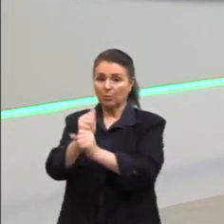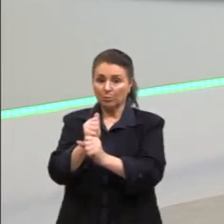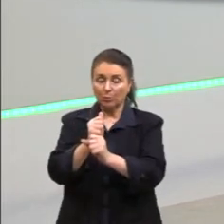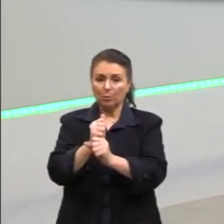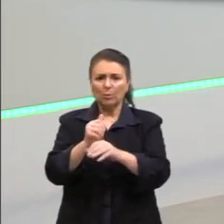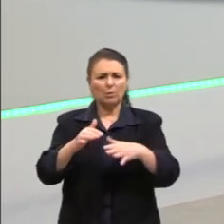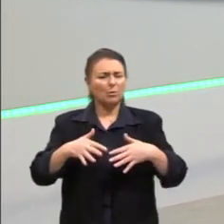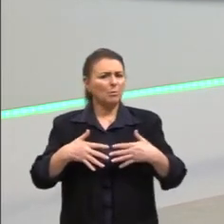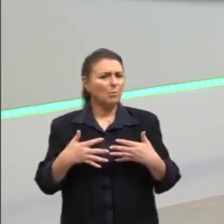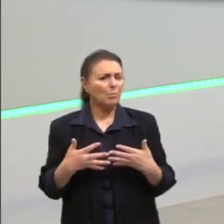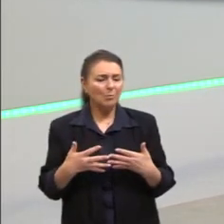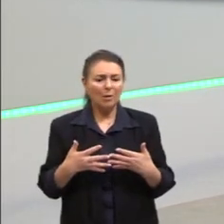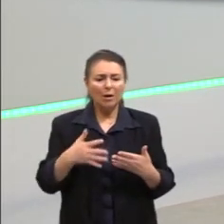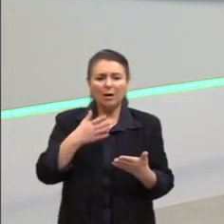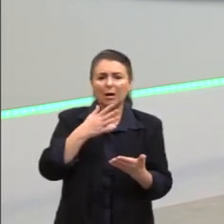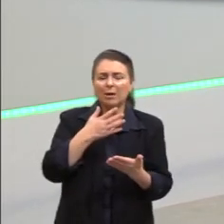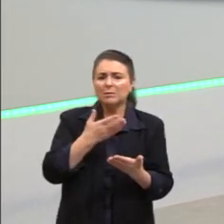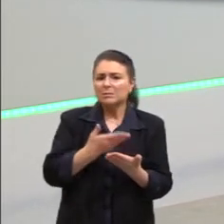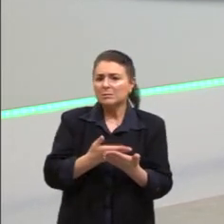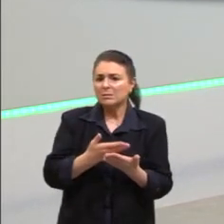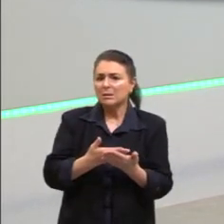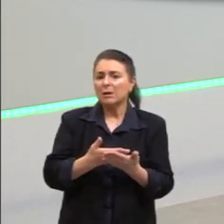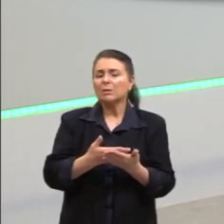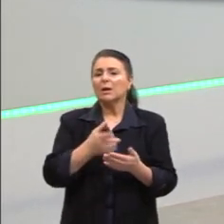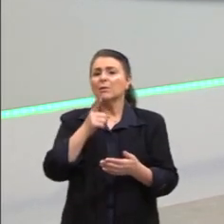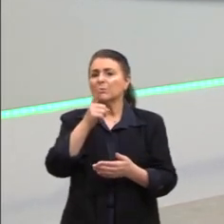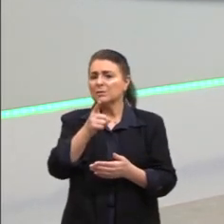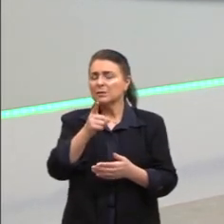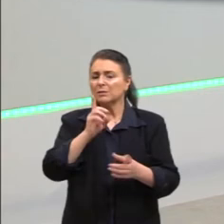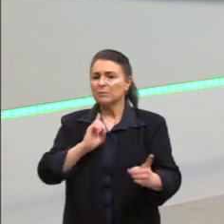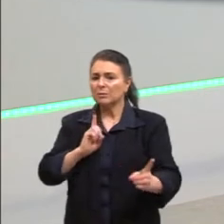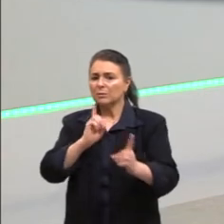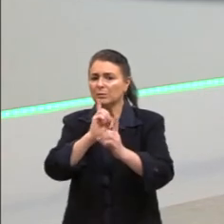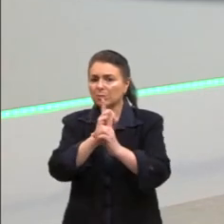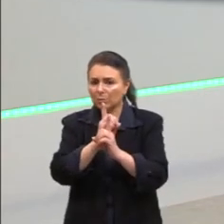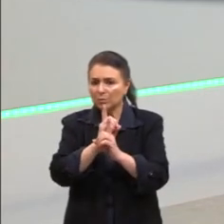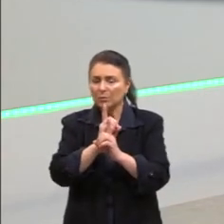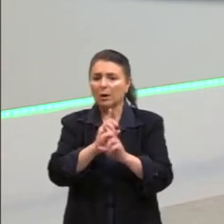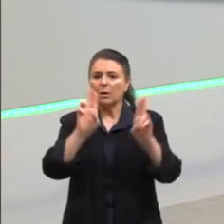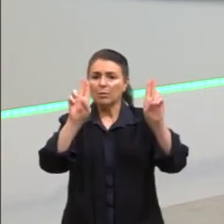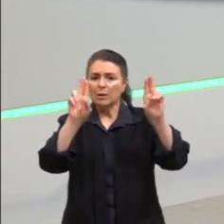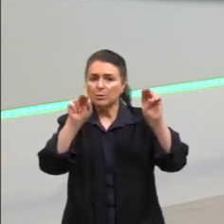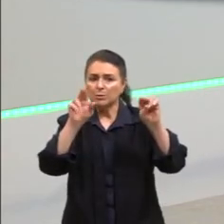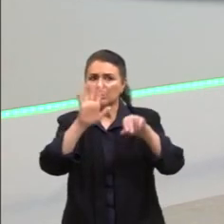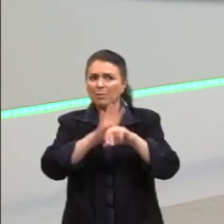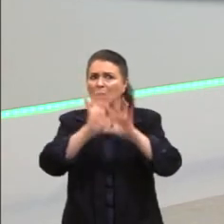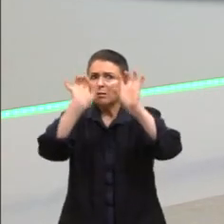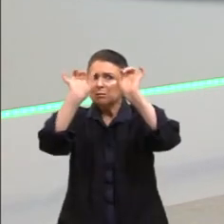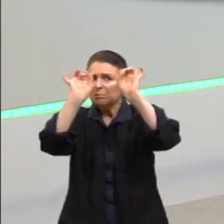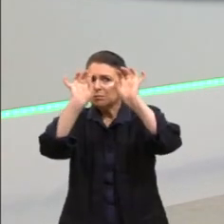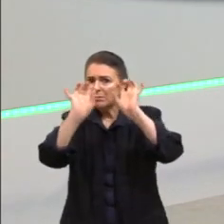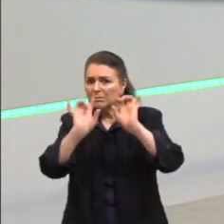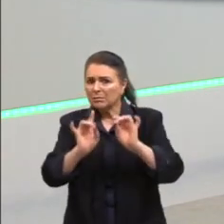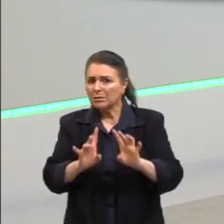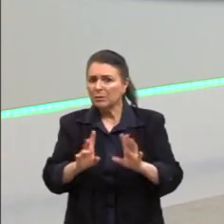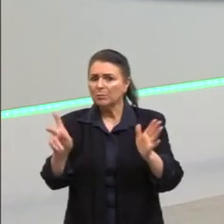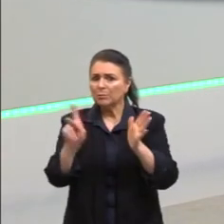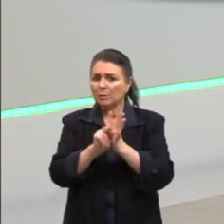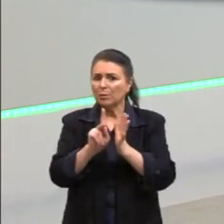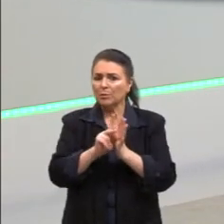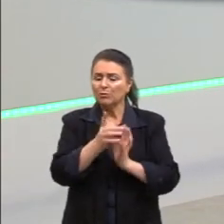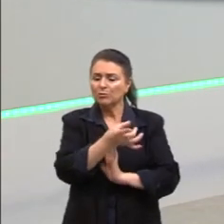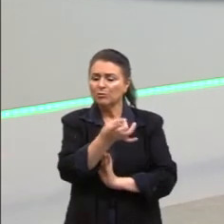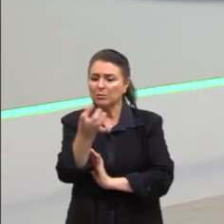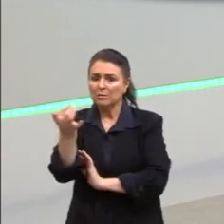quais aulas aí do projeto vocês podem encontrar indícios mais específicos sobre cada um desses temas,